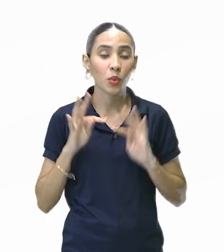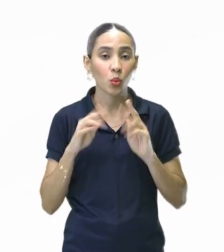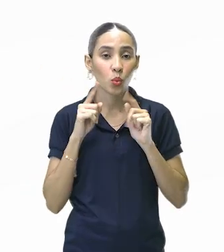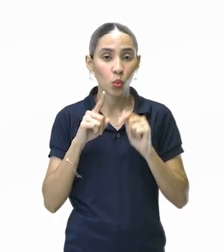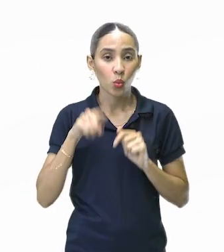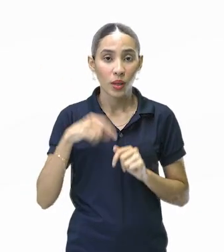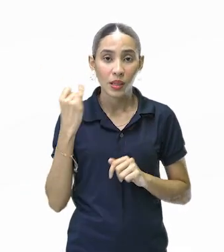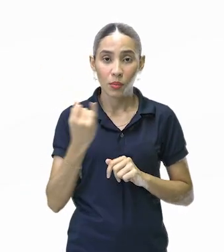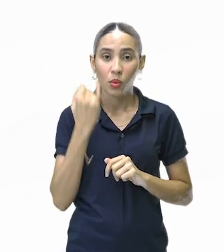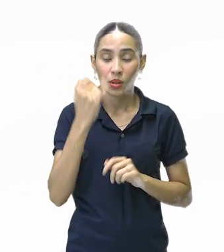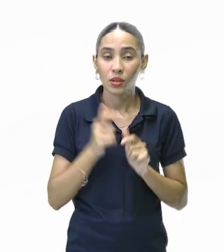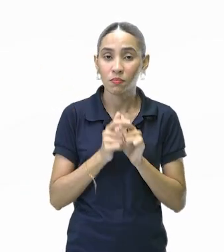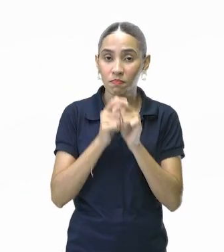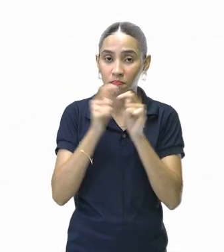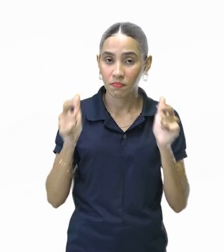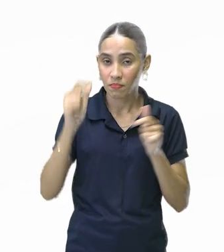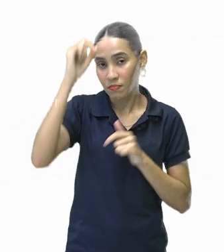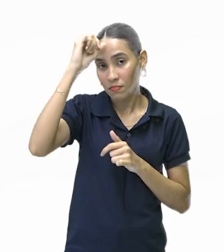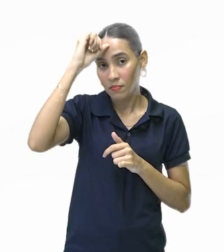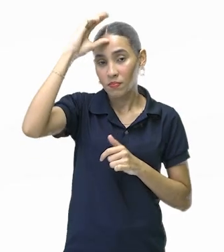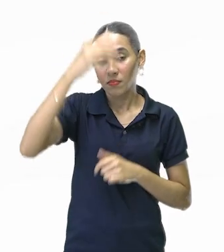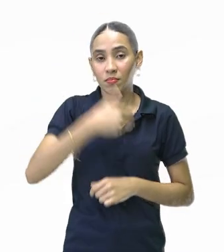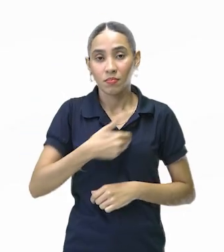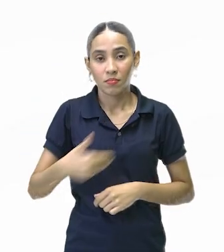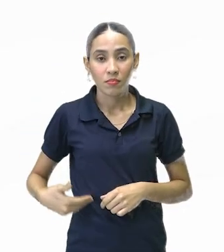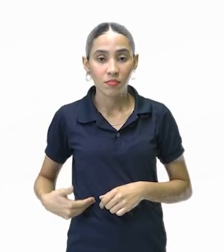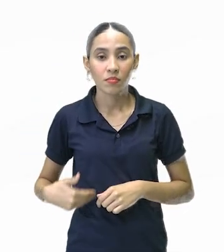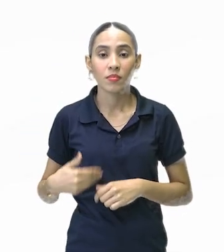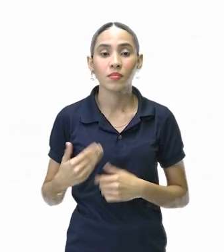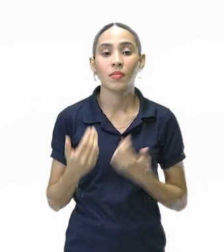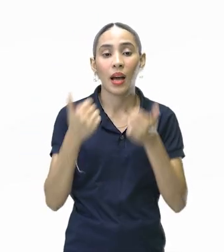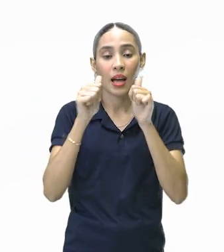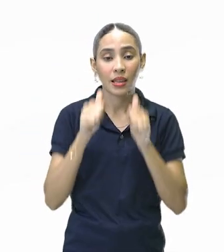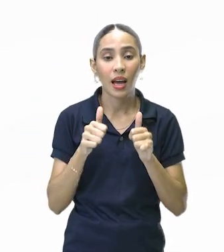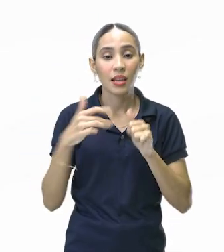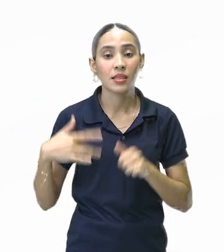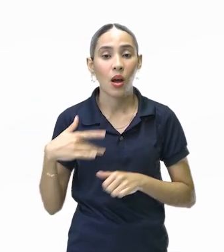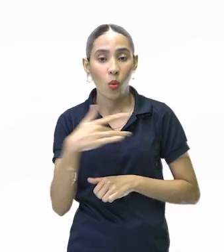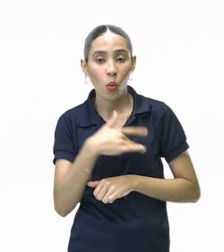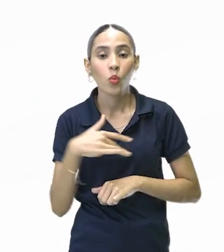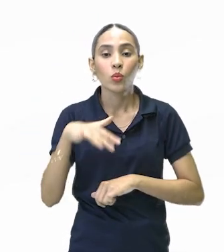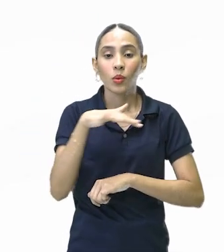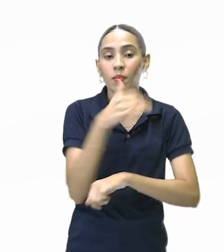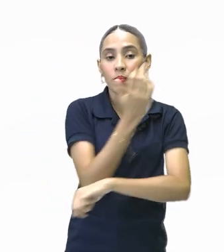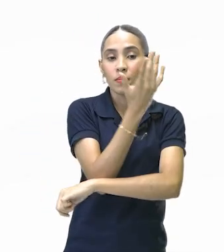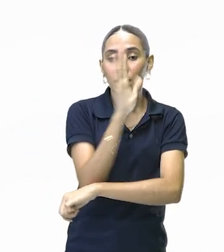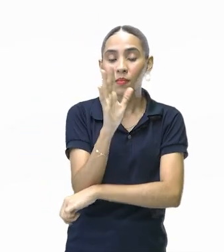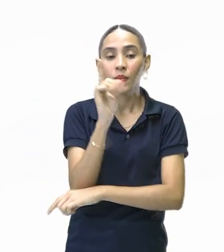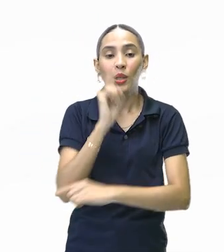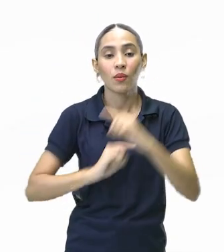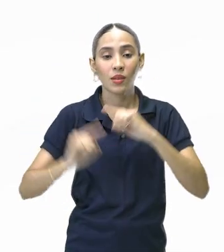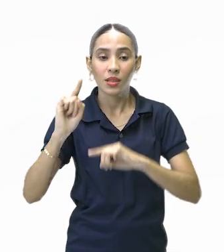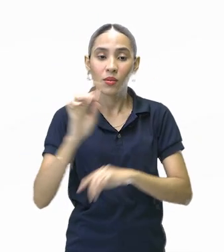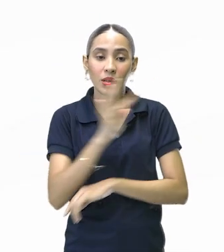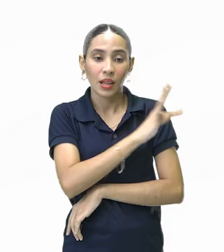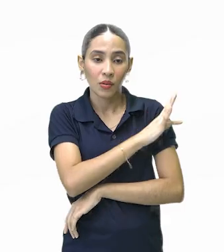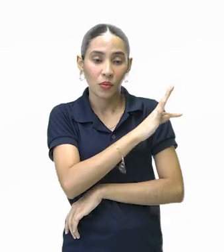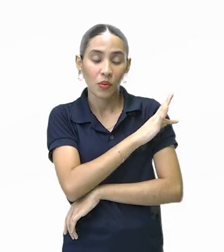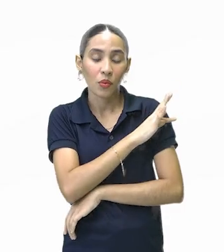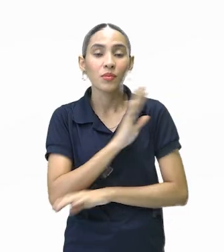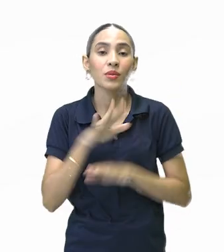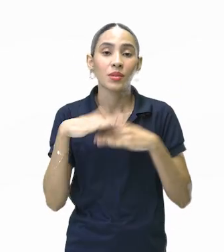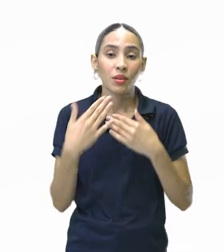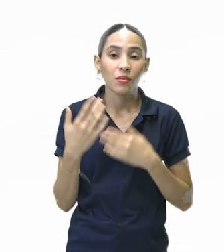é essencial para aumentar o conhecimento público sobre questões de saúde, meio ambiente, inovação tecnológica. Então,